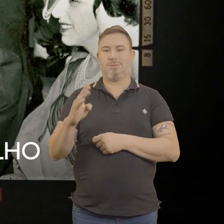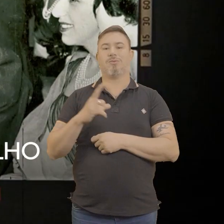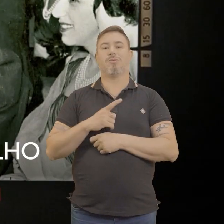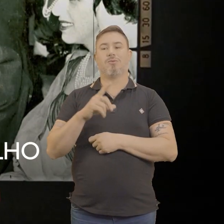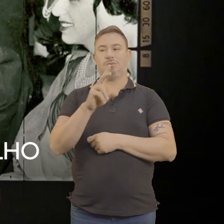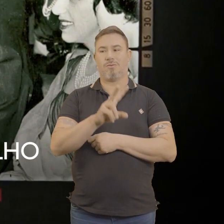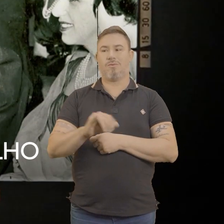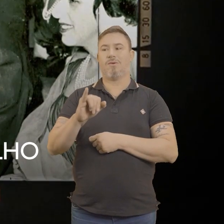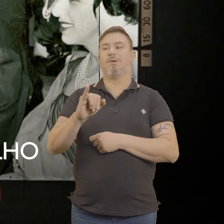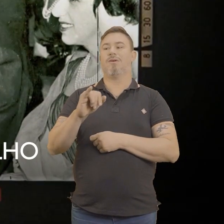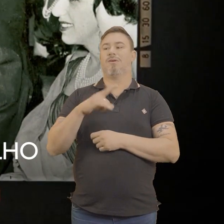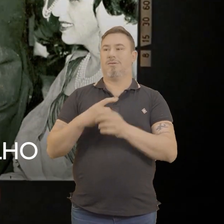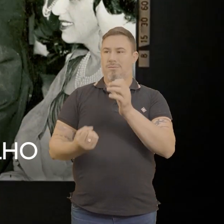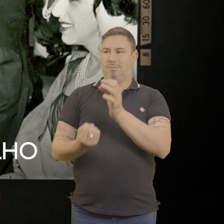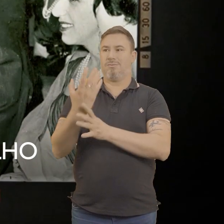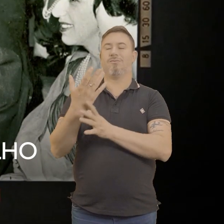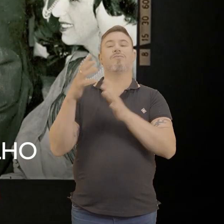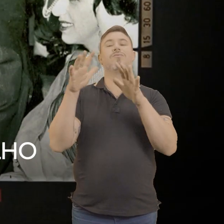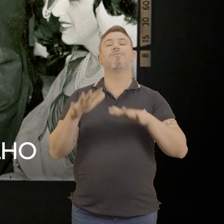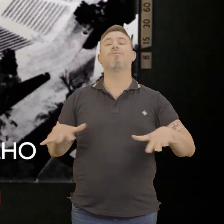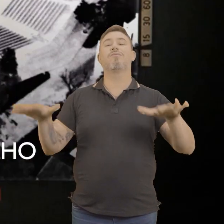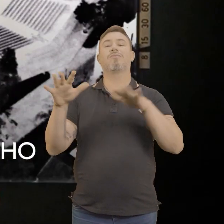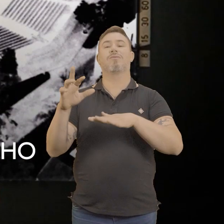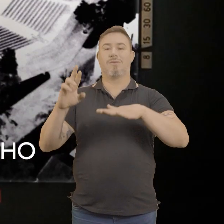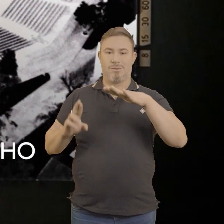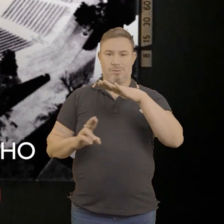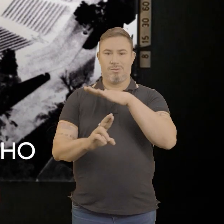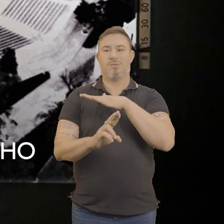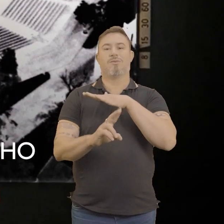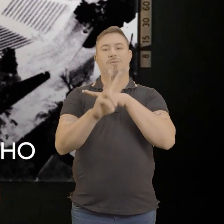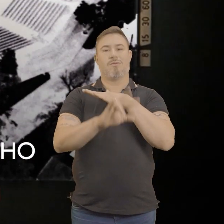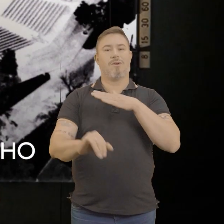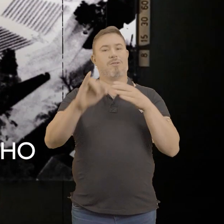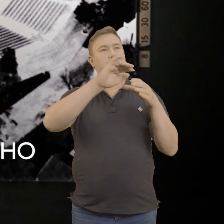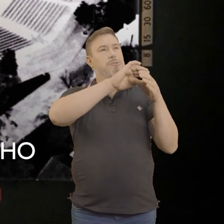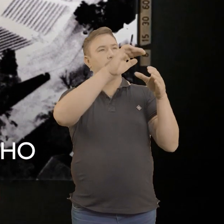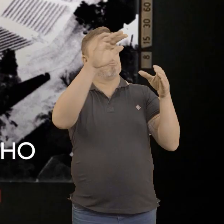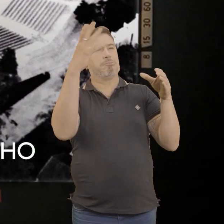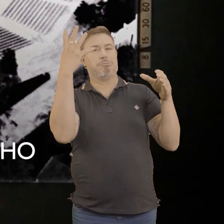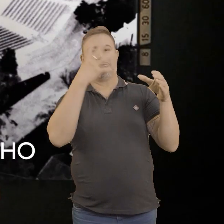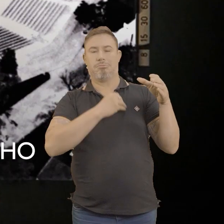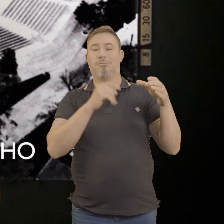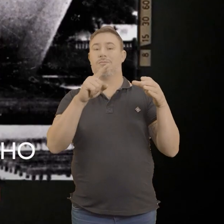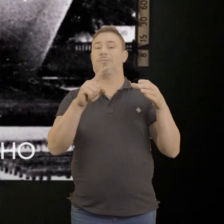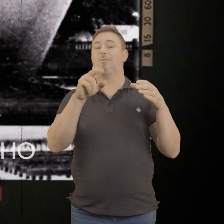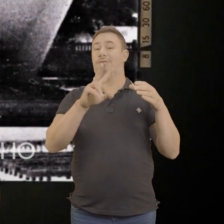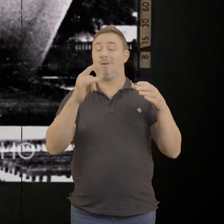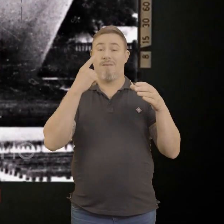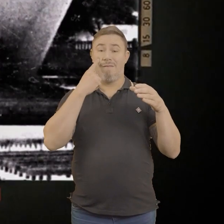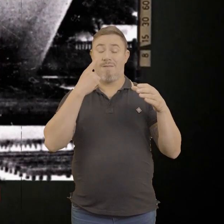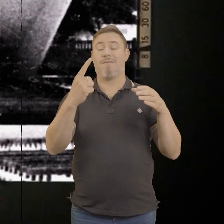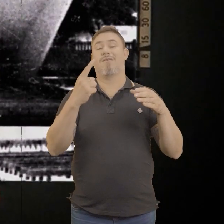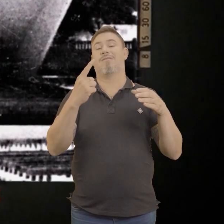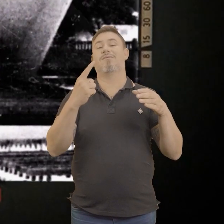ergue-se majestosamente em terrenos da reitoria, em linhas modernas e arrojadas, num atestado